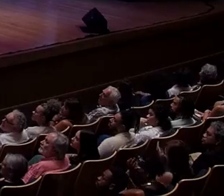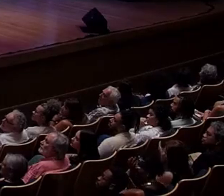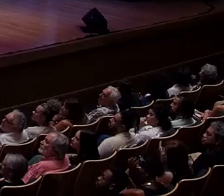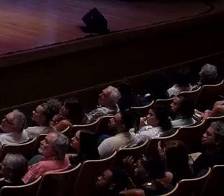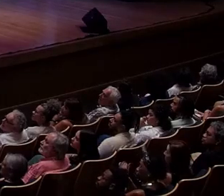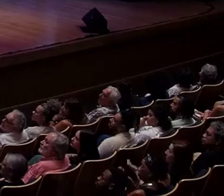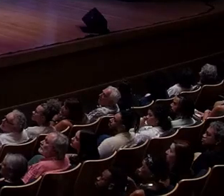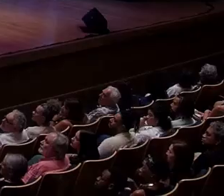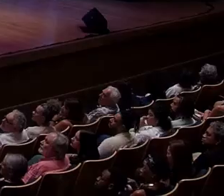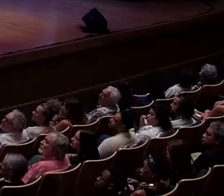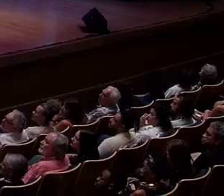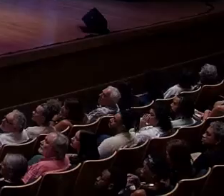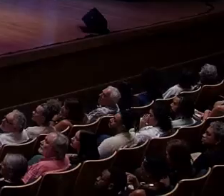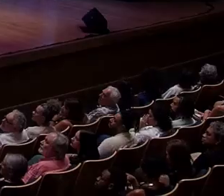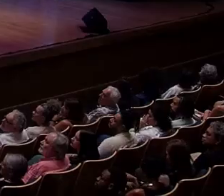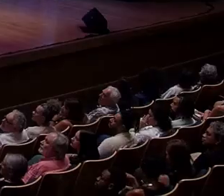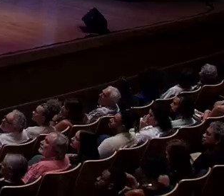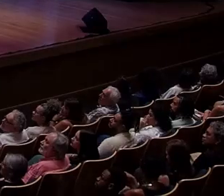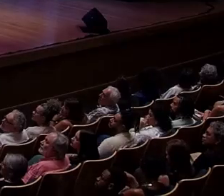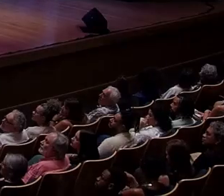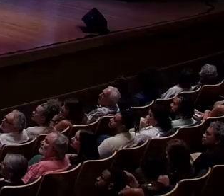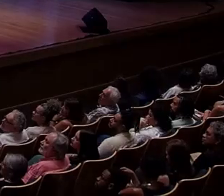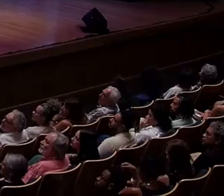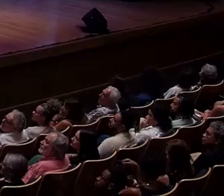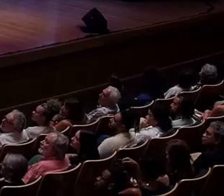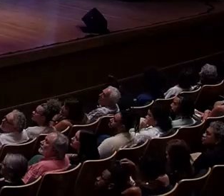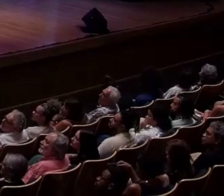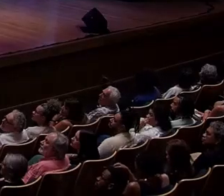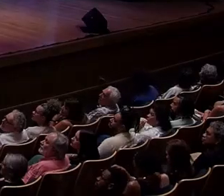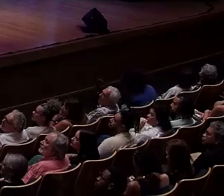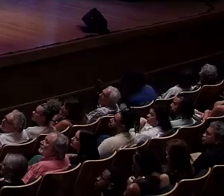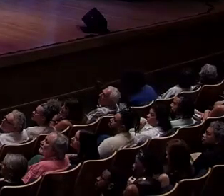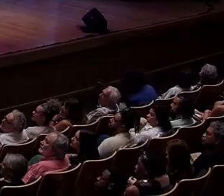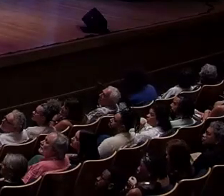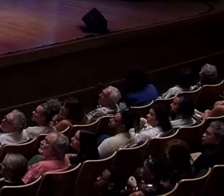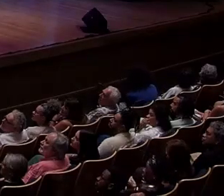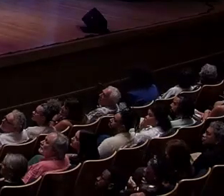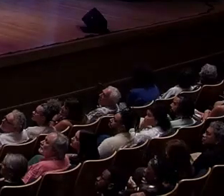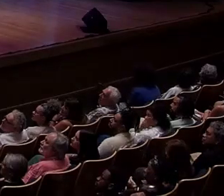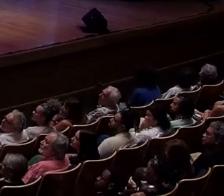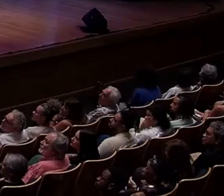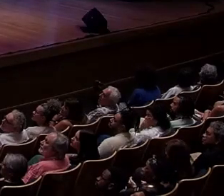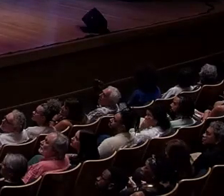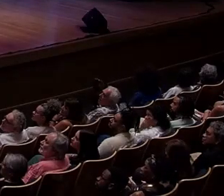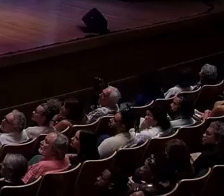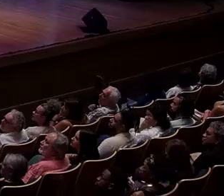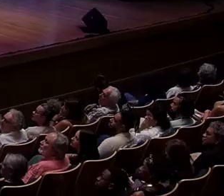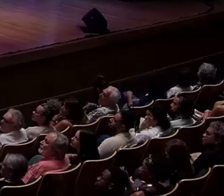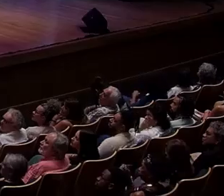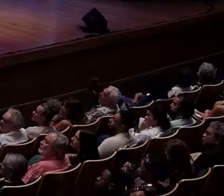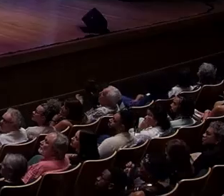de comunicação. Negaram moradia, criaram essas favelas. Abaixa a lei da vadiagem, ser poeta é a minha profissão. O slam, ele